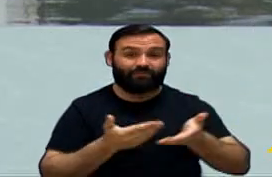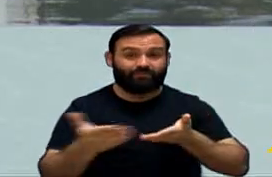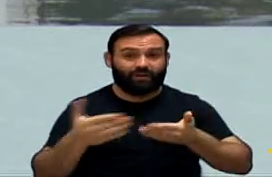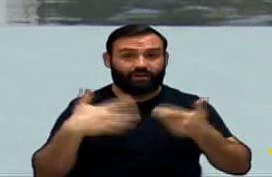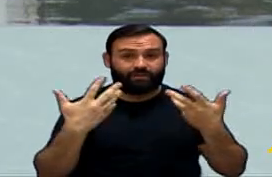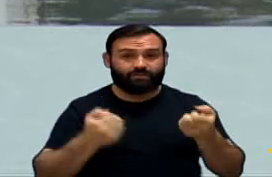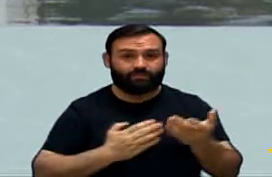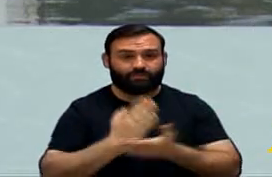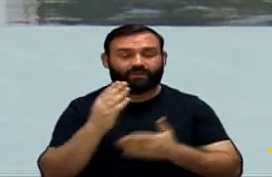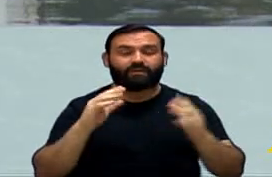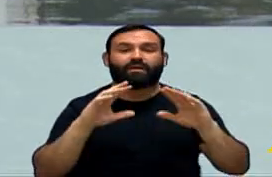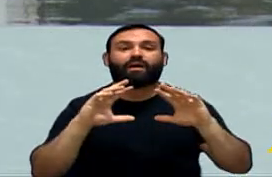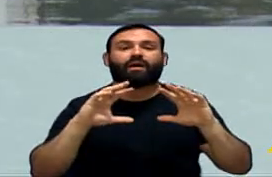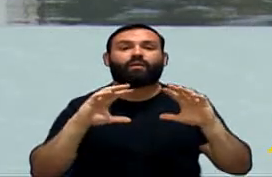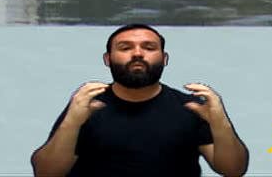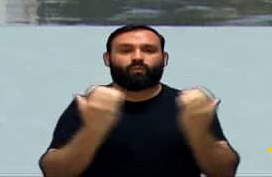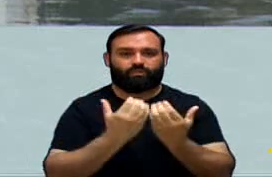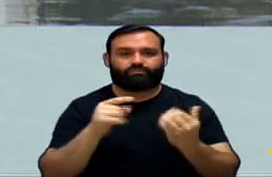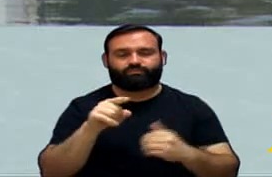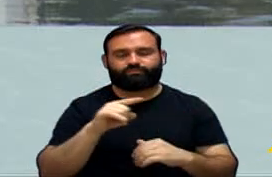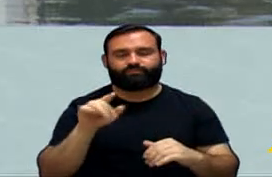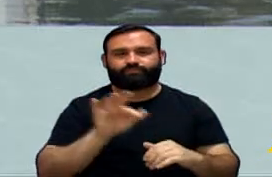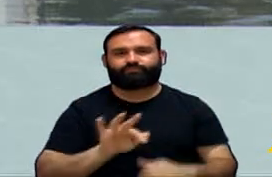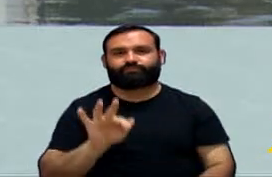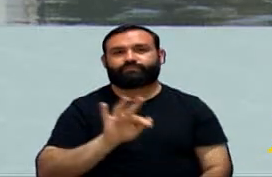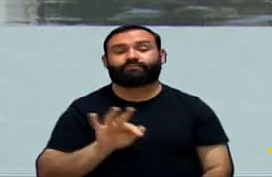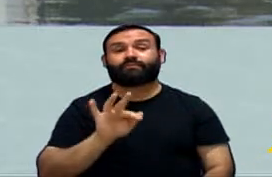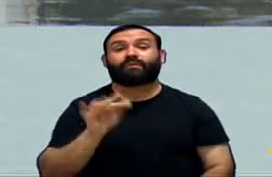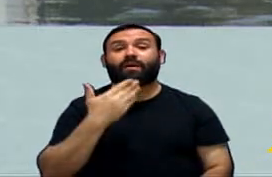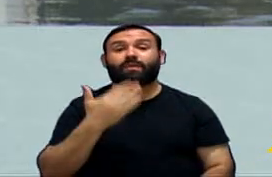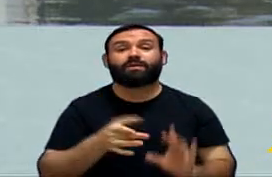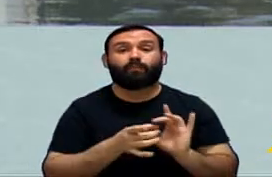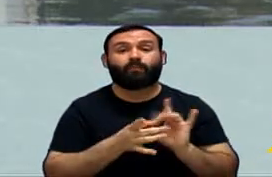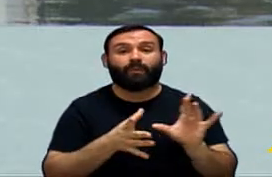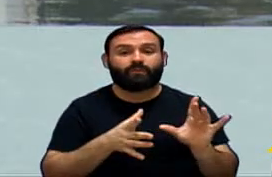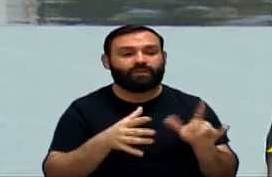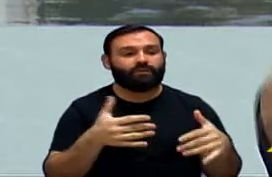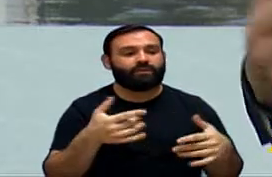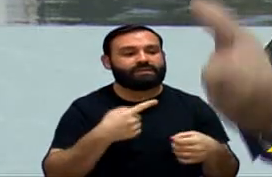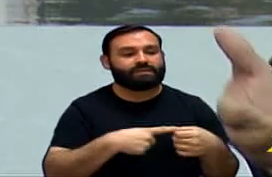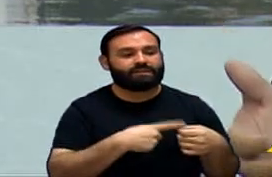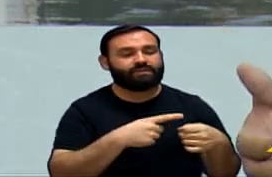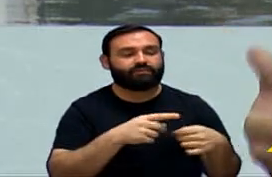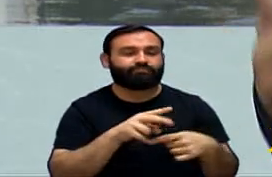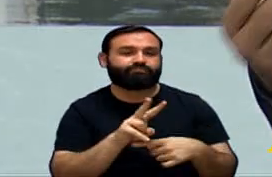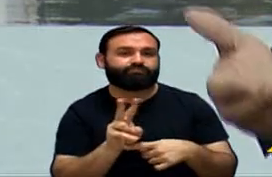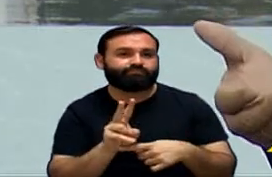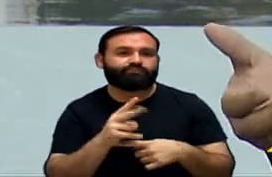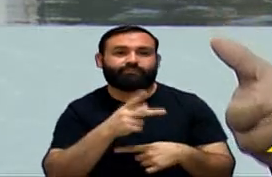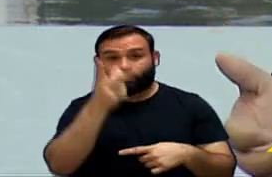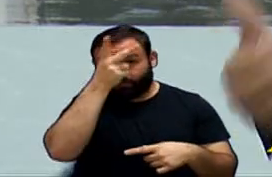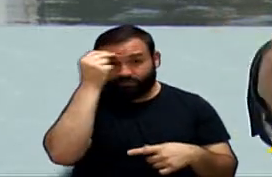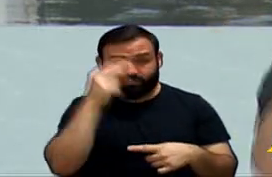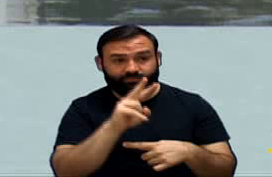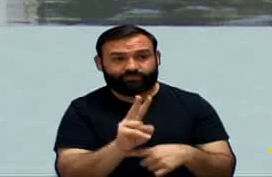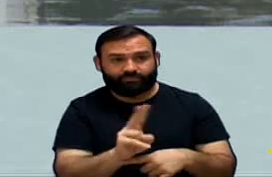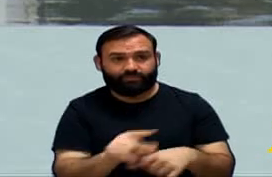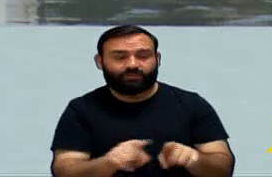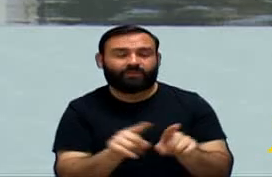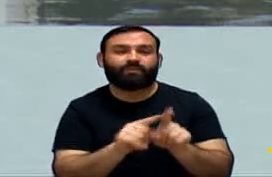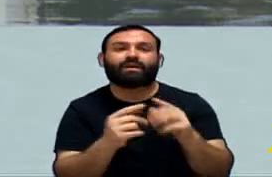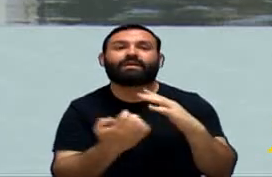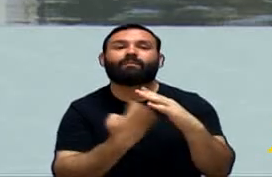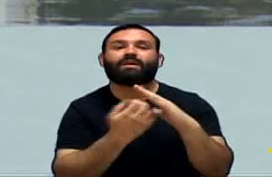aprovado no Congresso Federal eh a a permissão para que os municípios fiscalizem também fiscalizem as